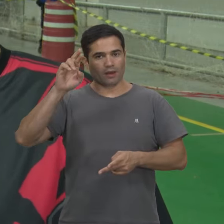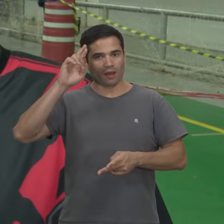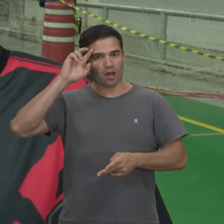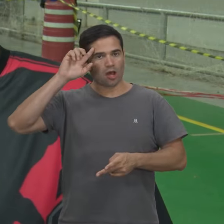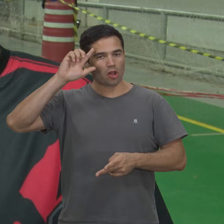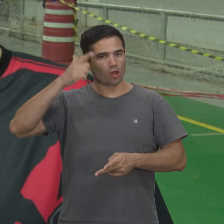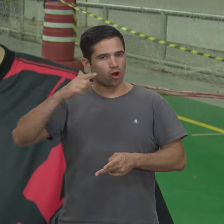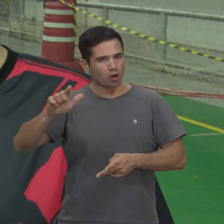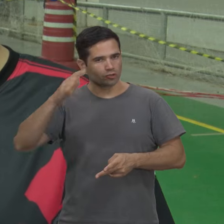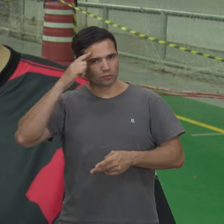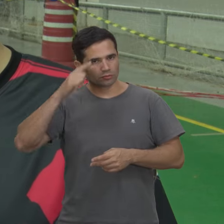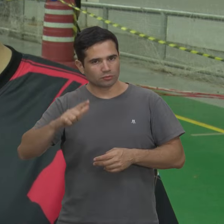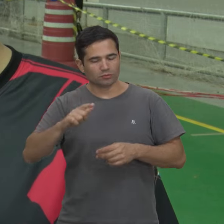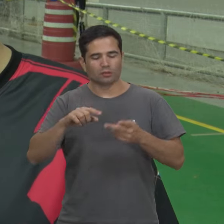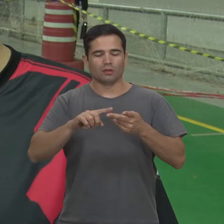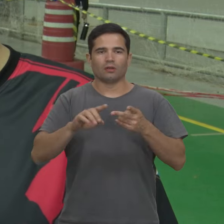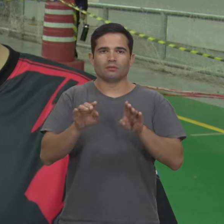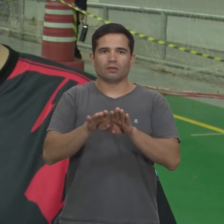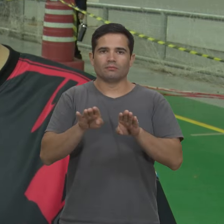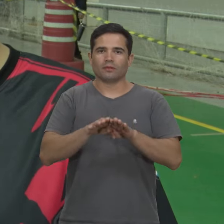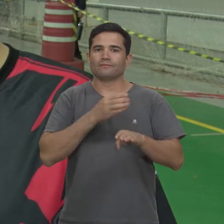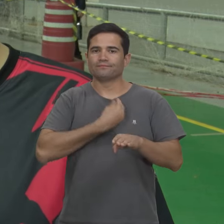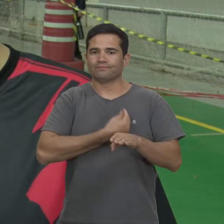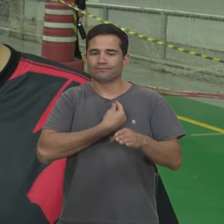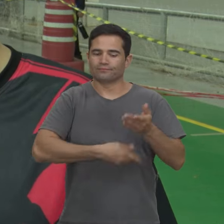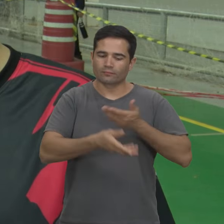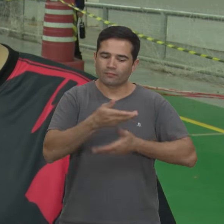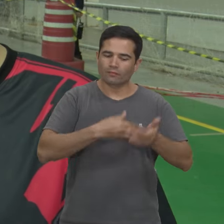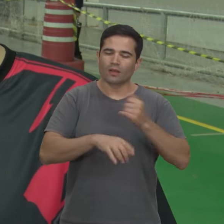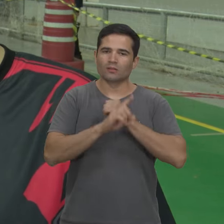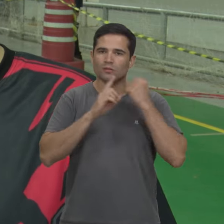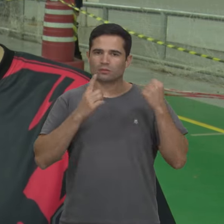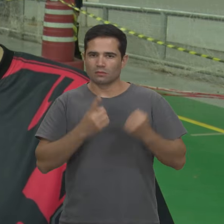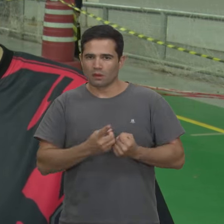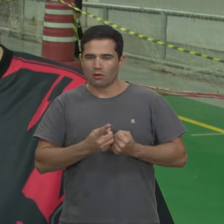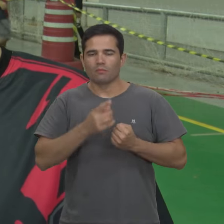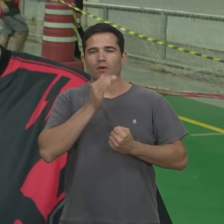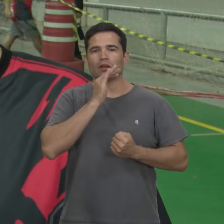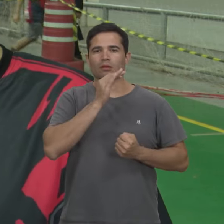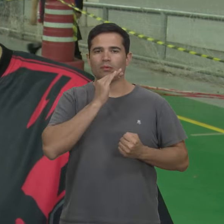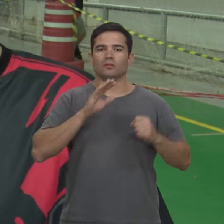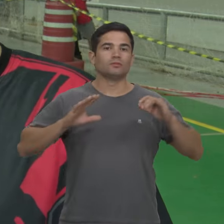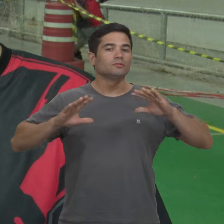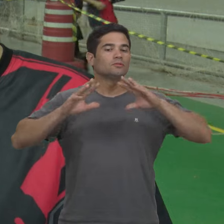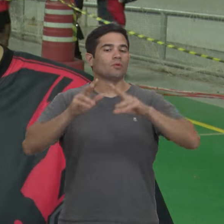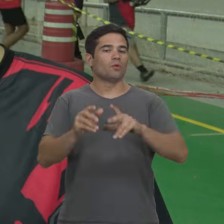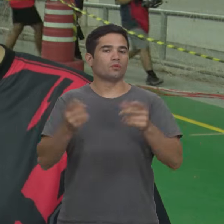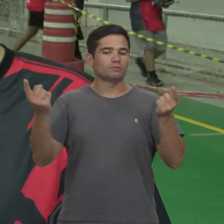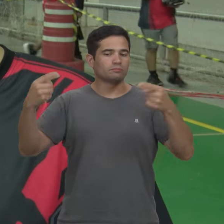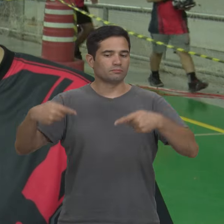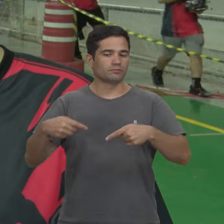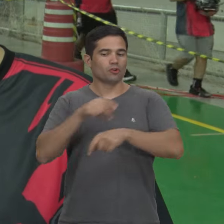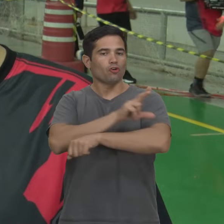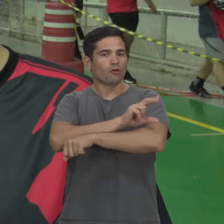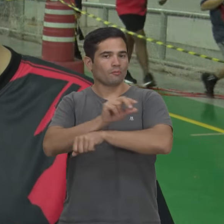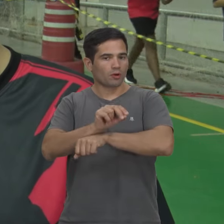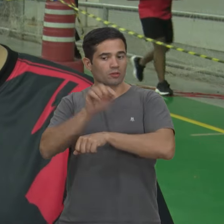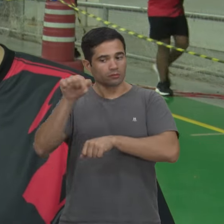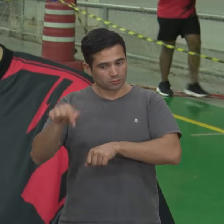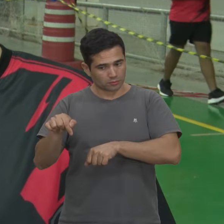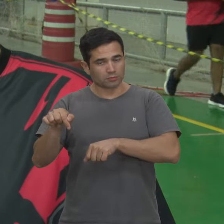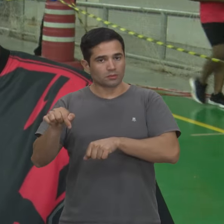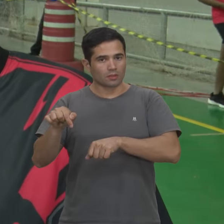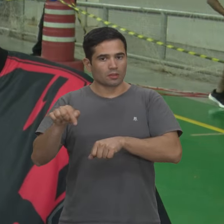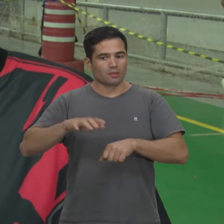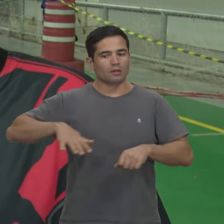lógico, habilidades de convivência social, né? Tanto que todos os campeonatos de robótica, não só a